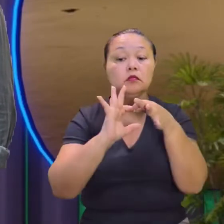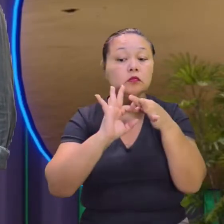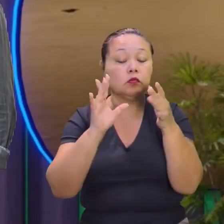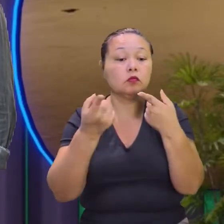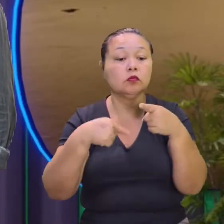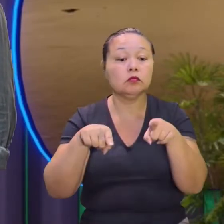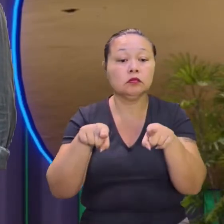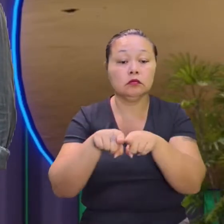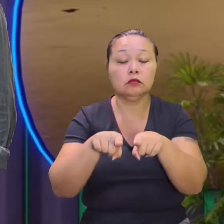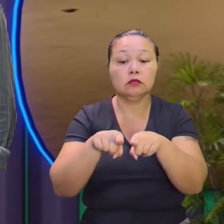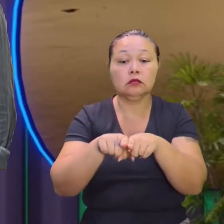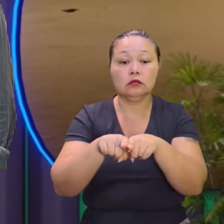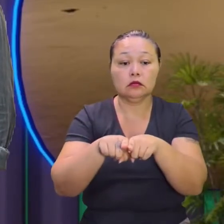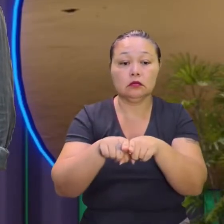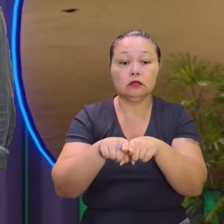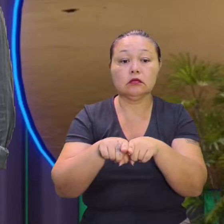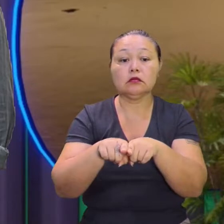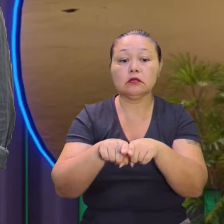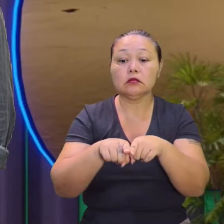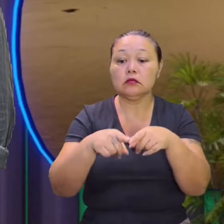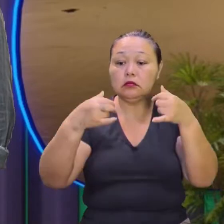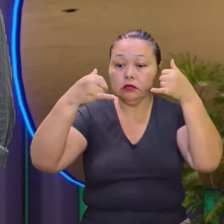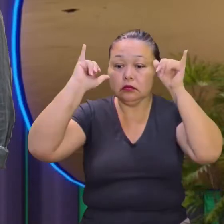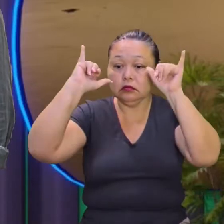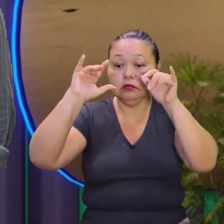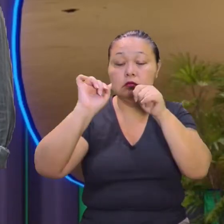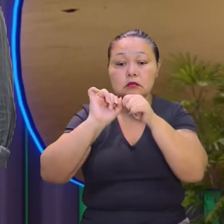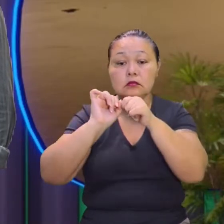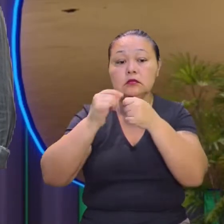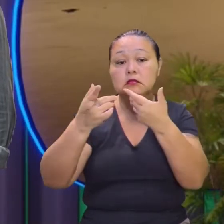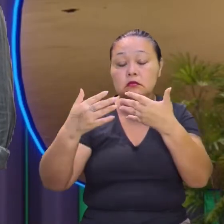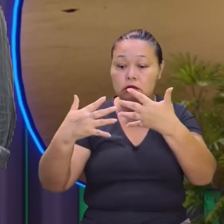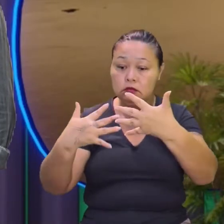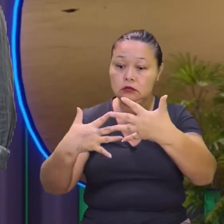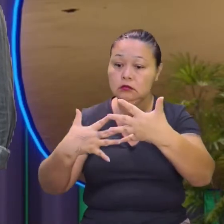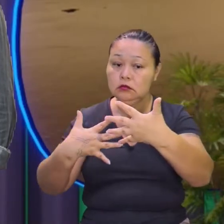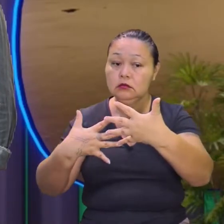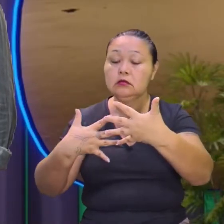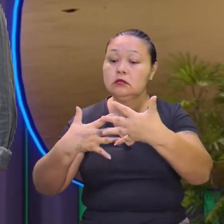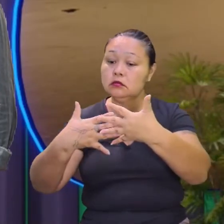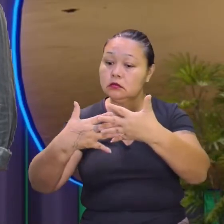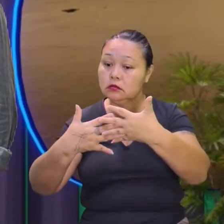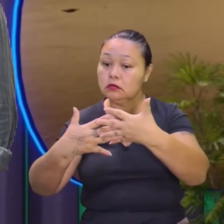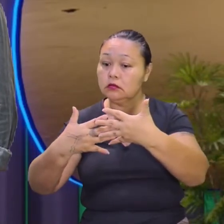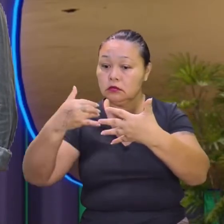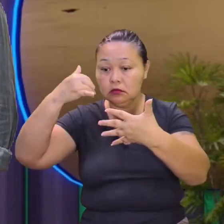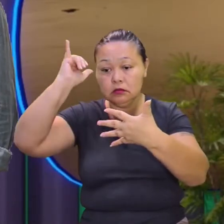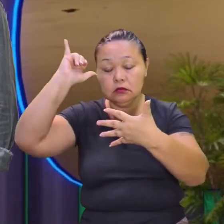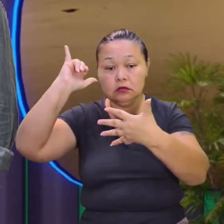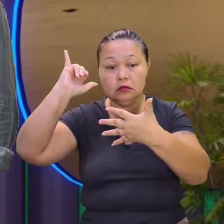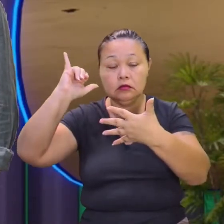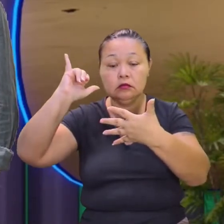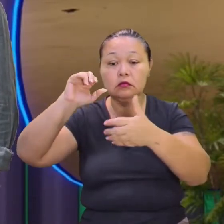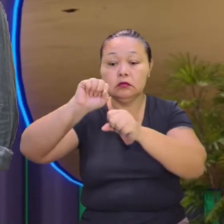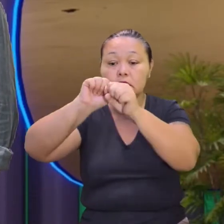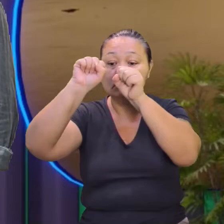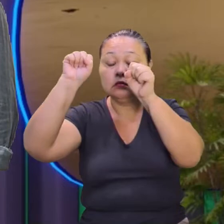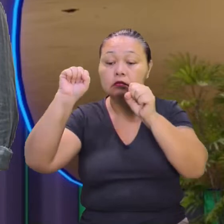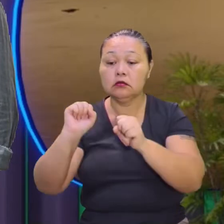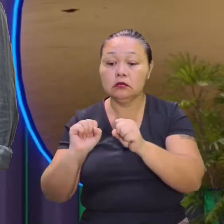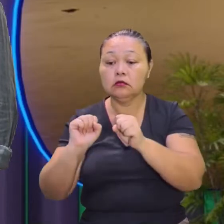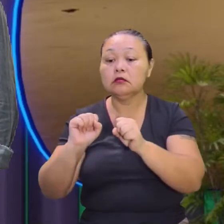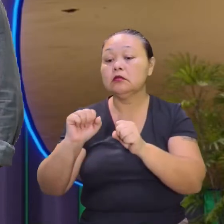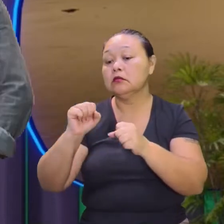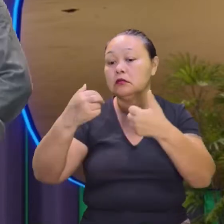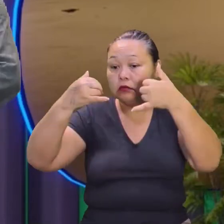E temos, né, professor Jorge, também, quando fala de pecuária, o sistema intensivo. E o sistema intensivo de produção é o sistema onde